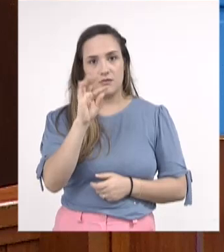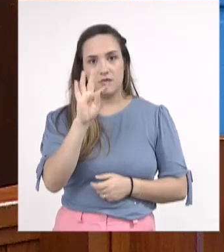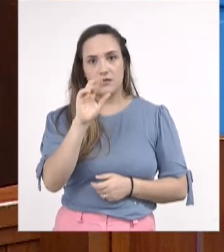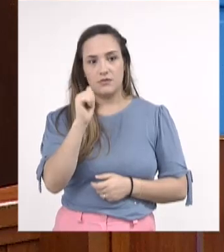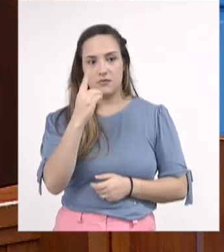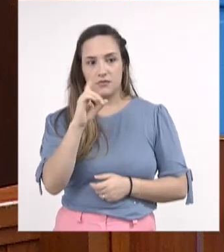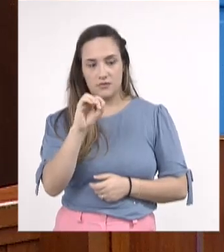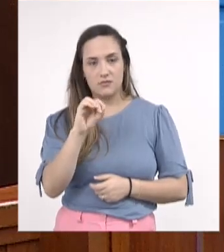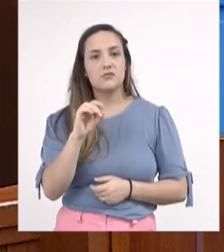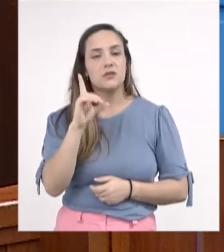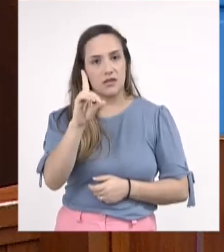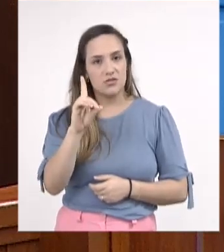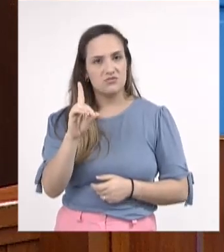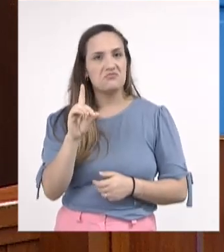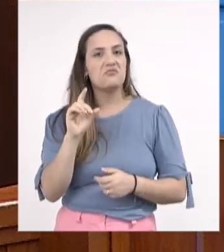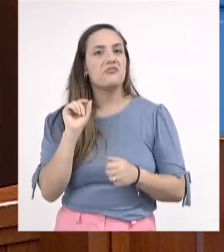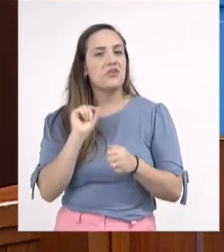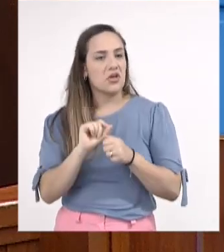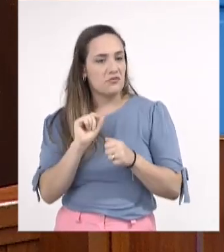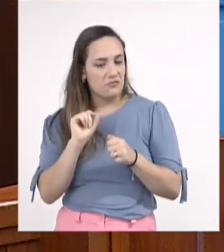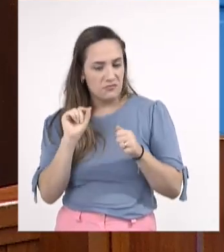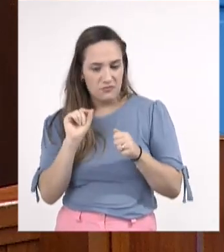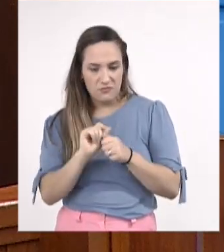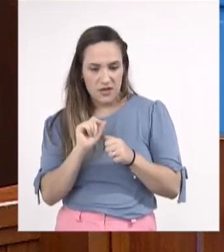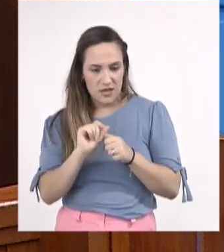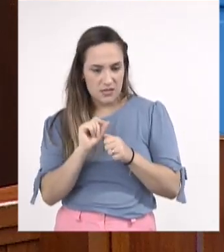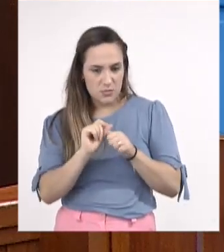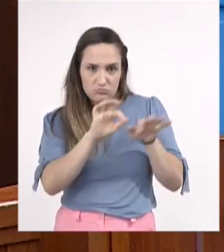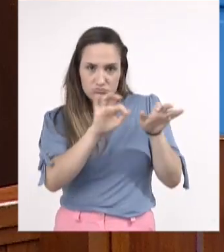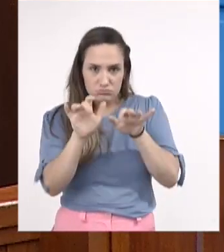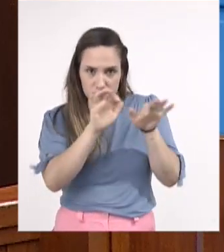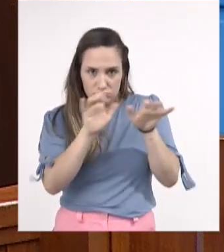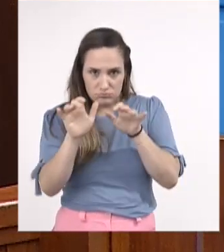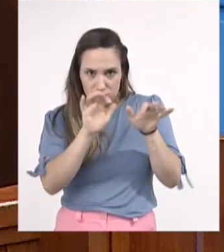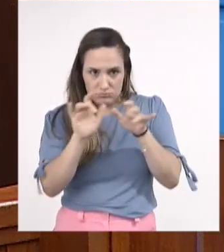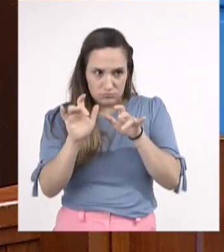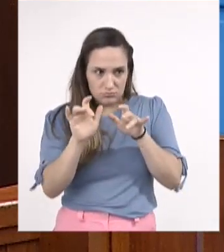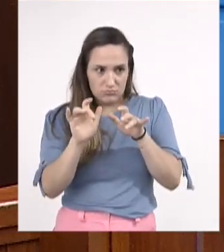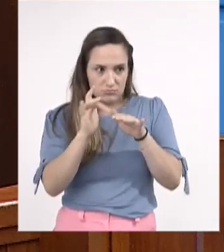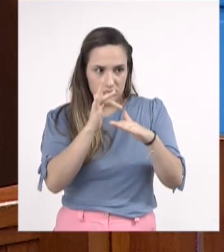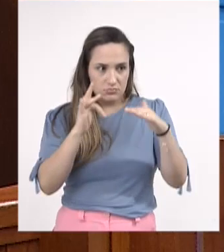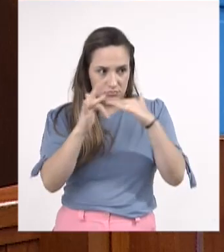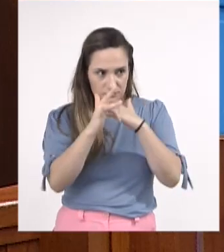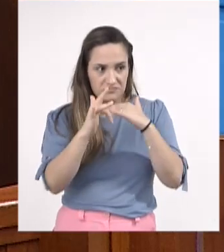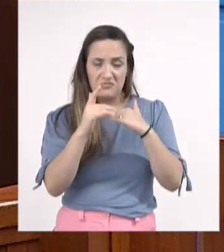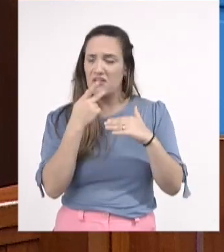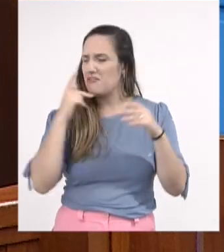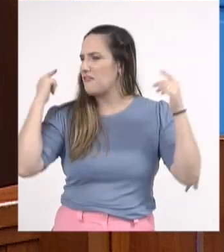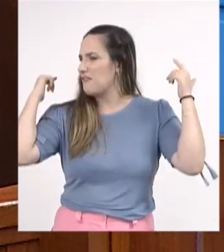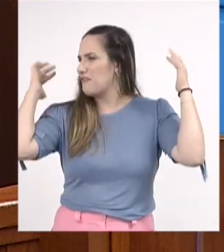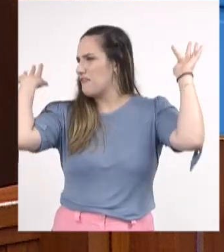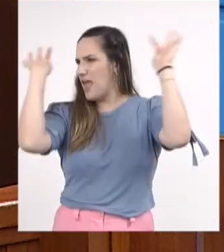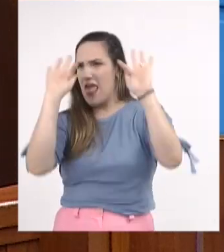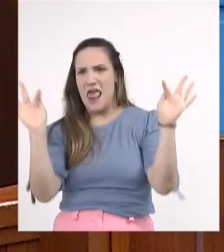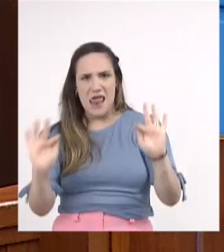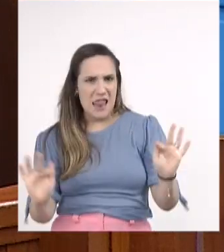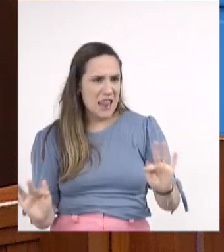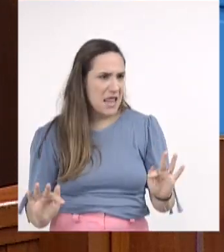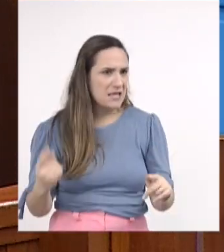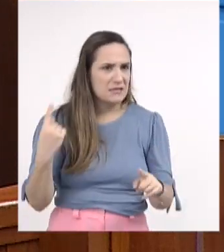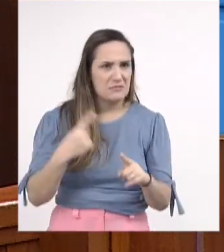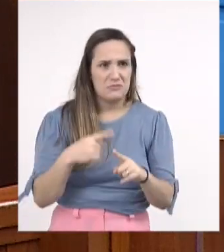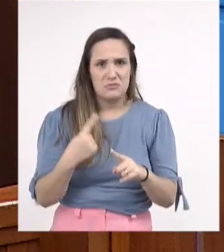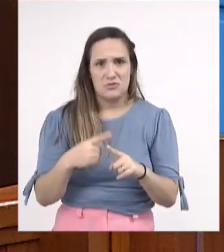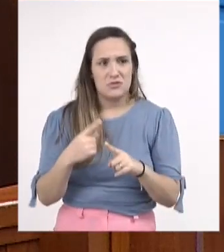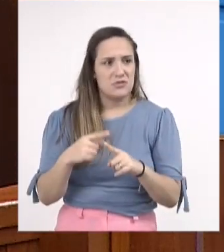sociais comemorando a decisão de ontem do tribunal e eu quero dar uma resposta para ele aqui dizer que diferente